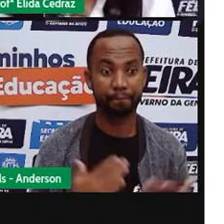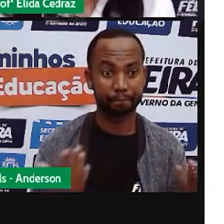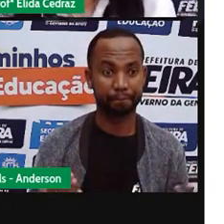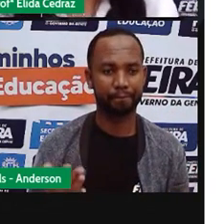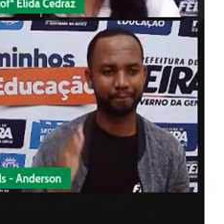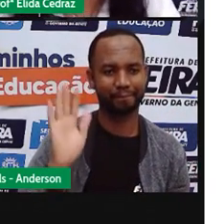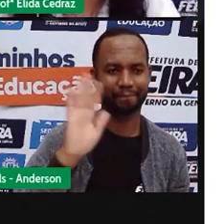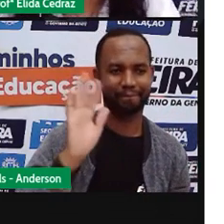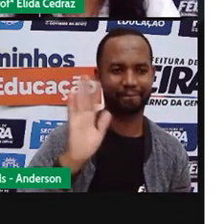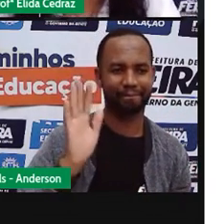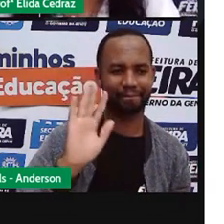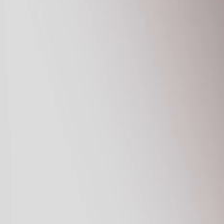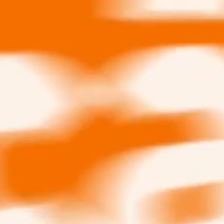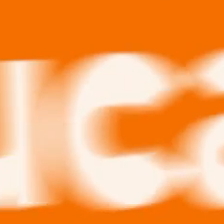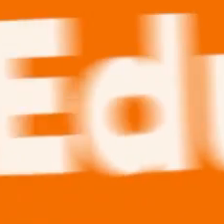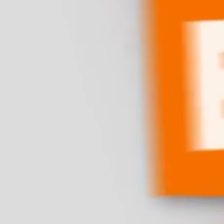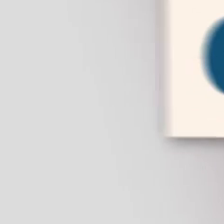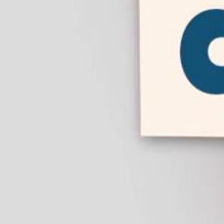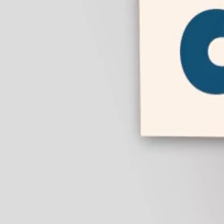próxima aula